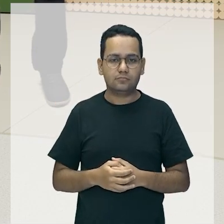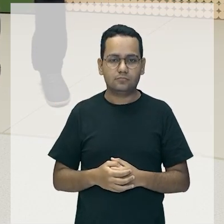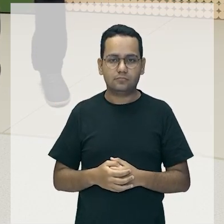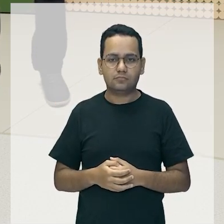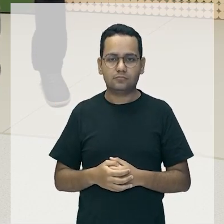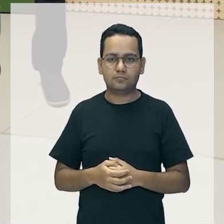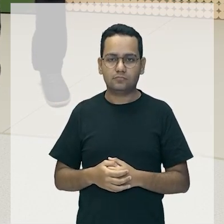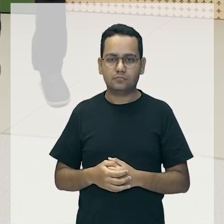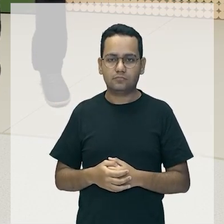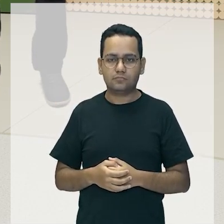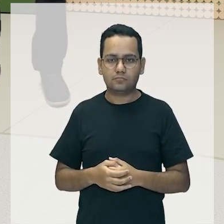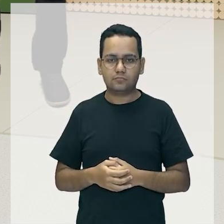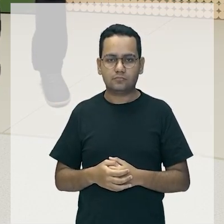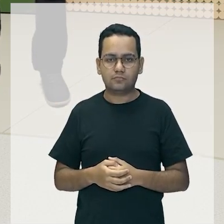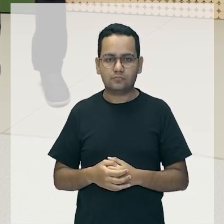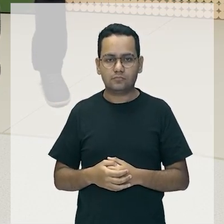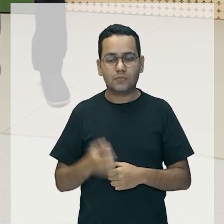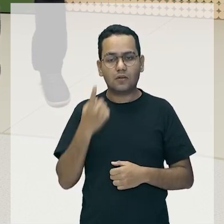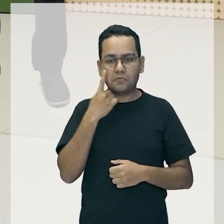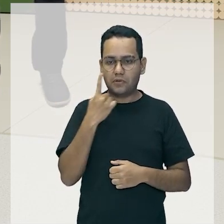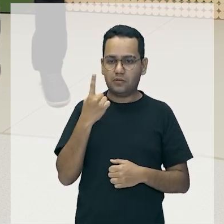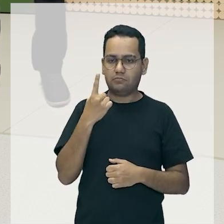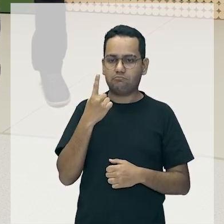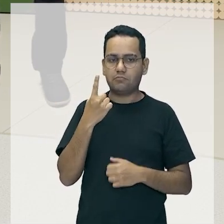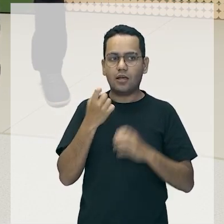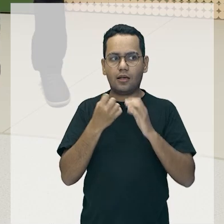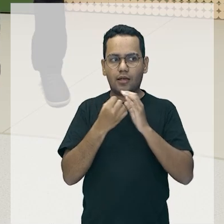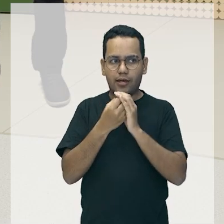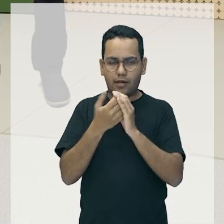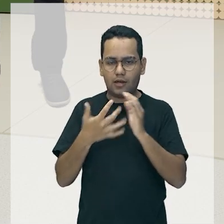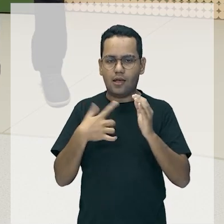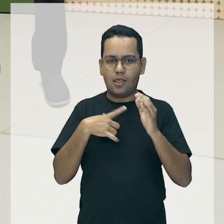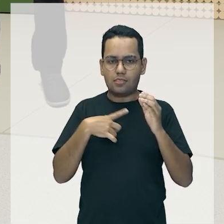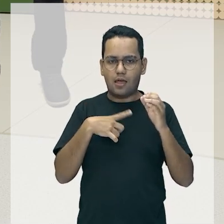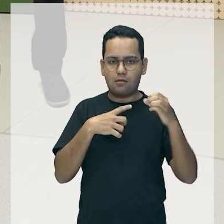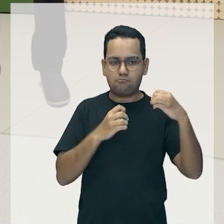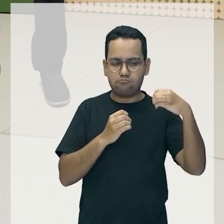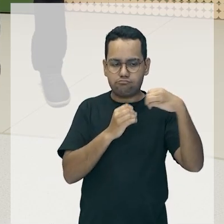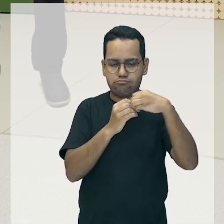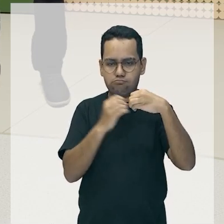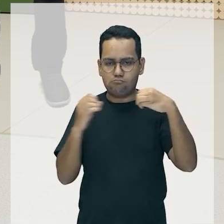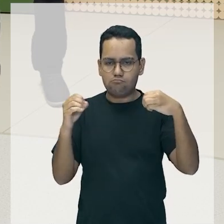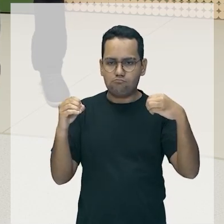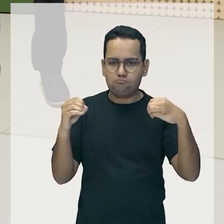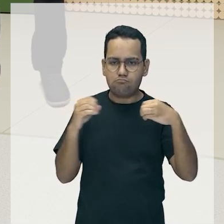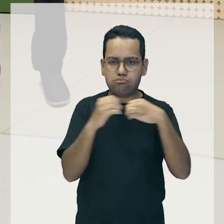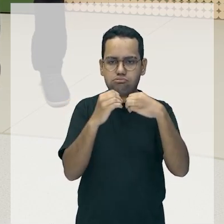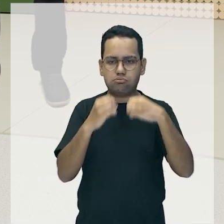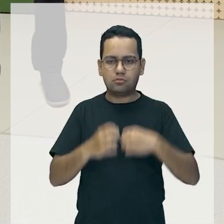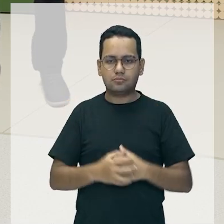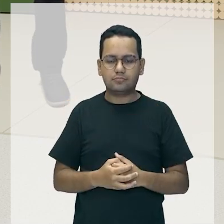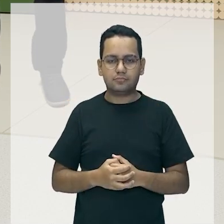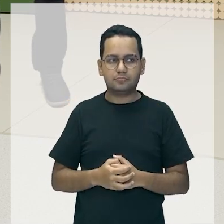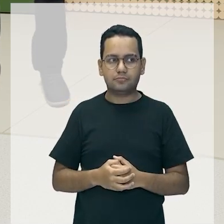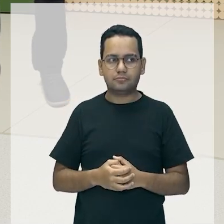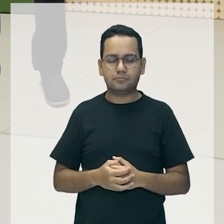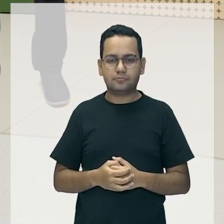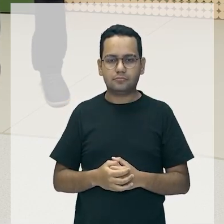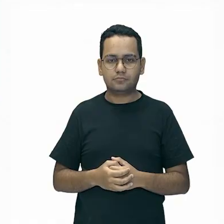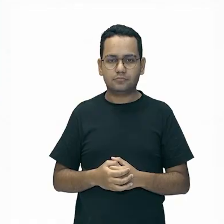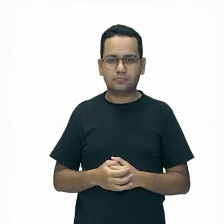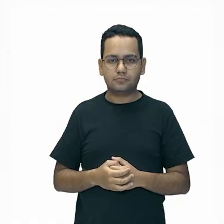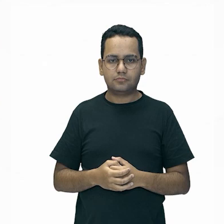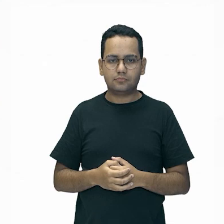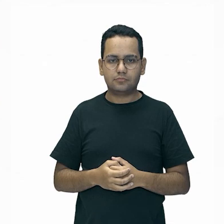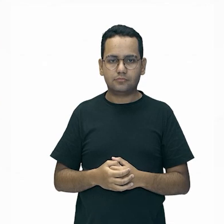que mostra os elementos se fundindo e gerando energia, tá bom? Pode mostrar pra gente aí, por favor, vamos lá. Então, na